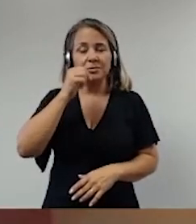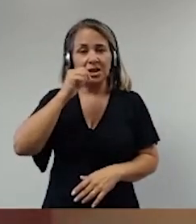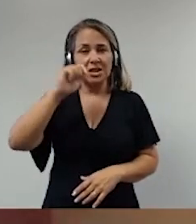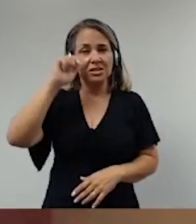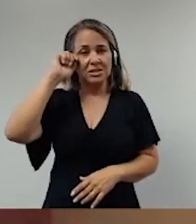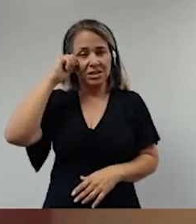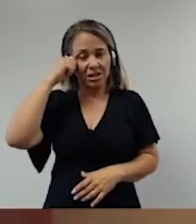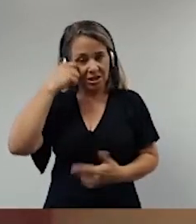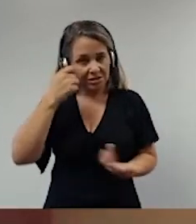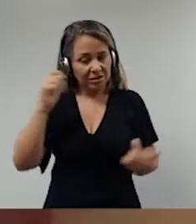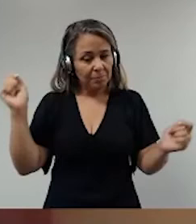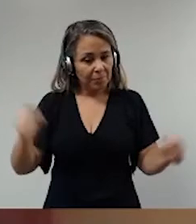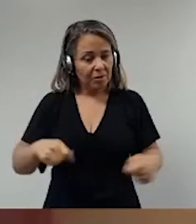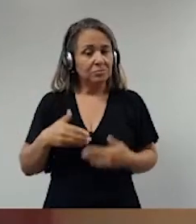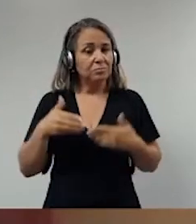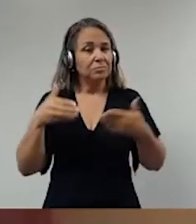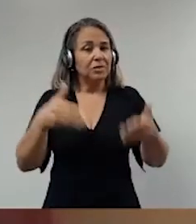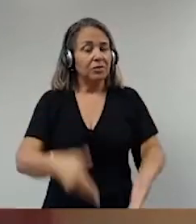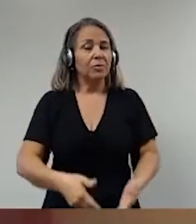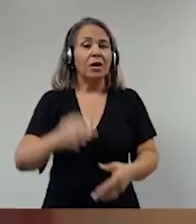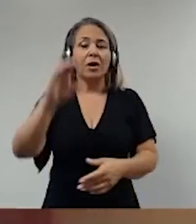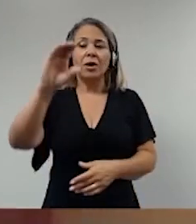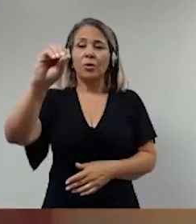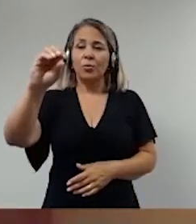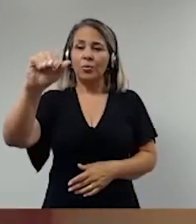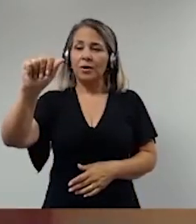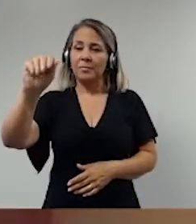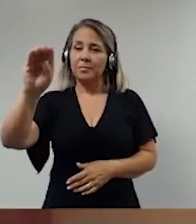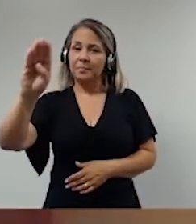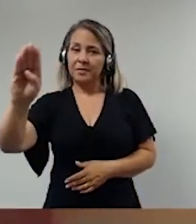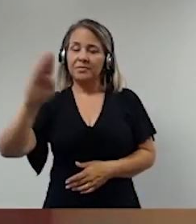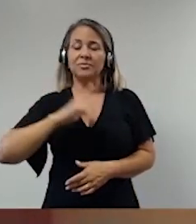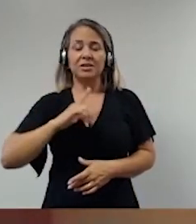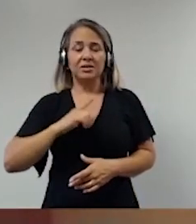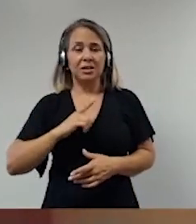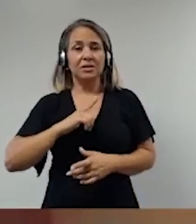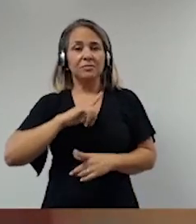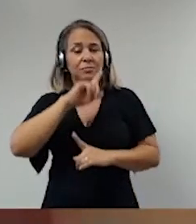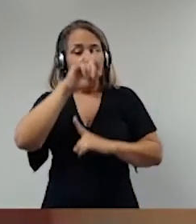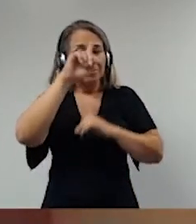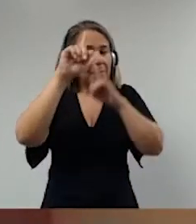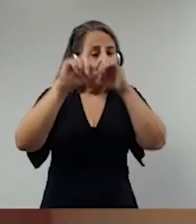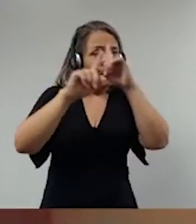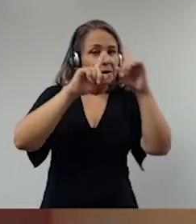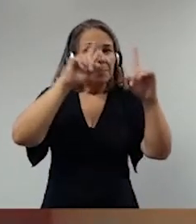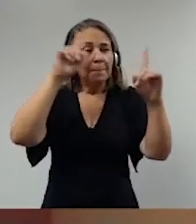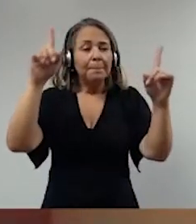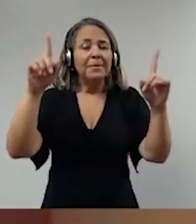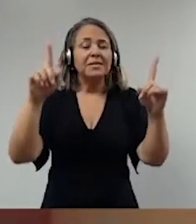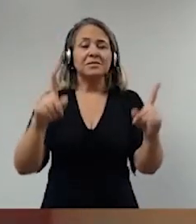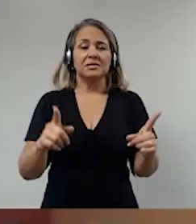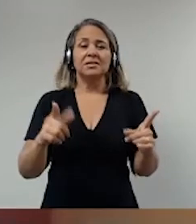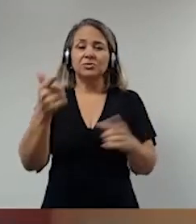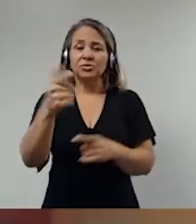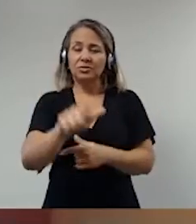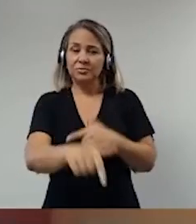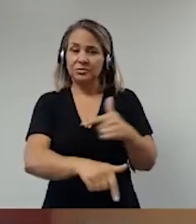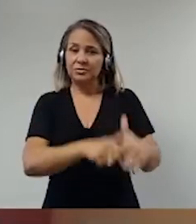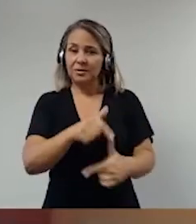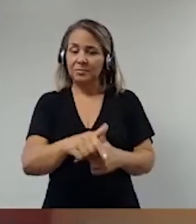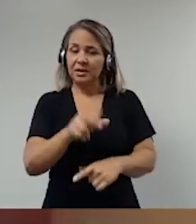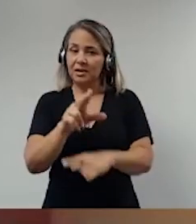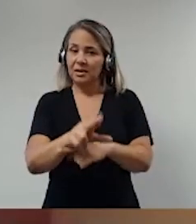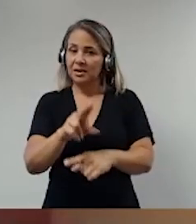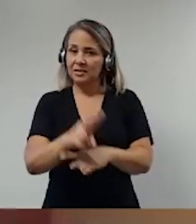lugar em que podem estar, a OAB, portanto, ela vai ter que reformular e repensar a sua atuação em defesa